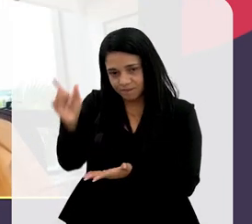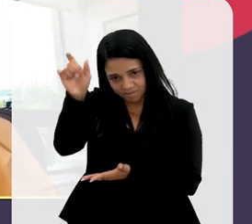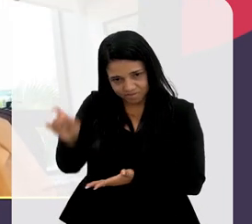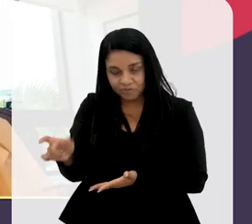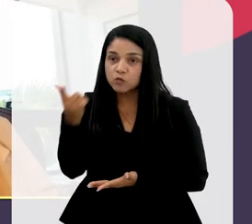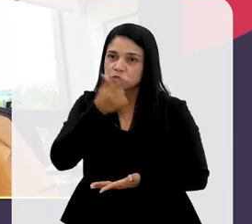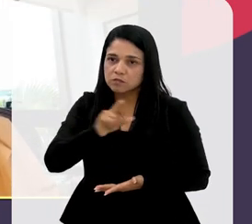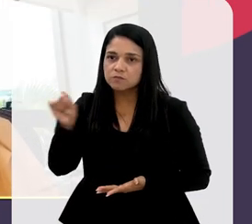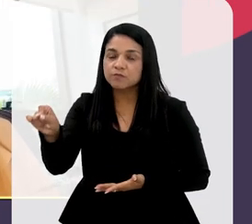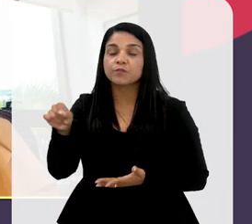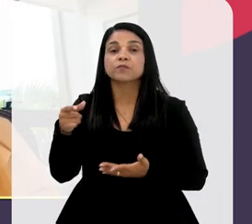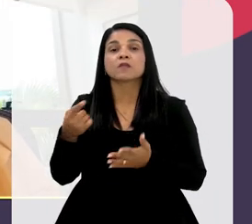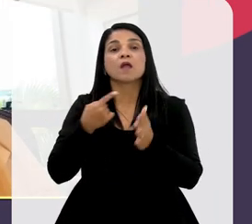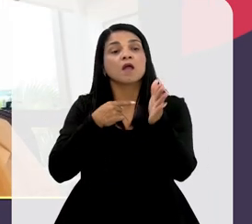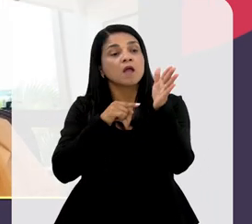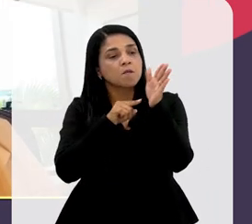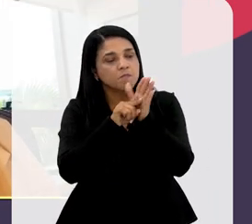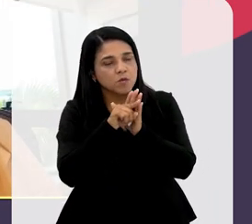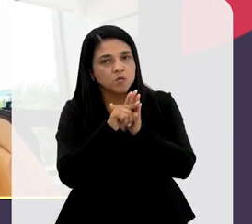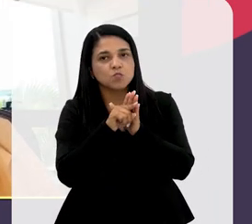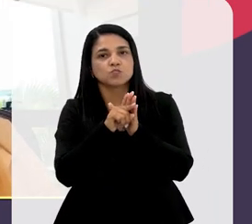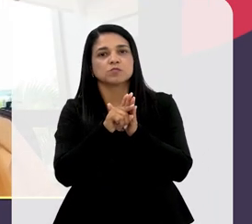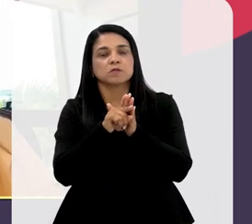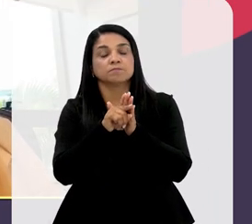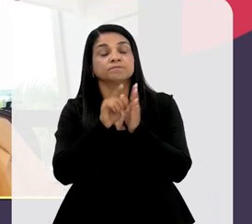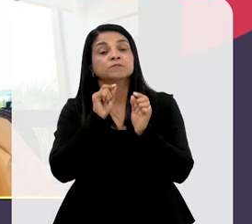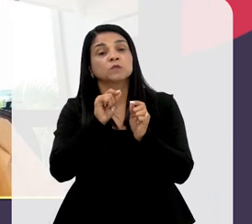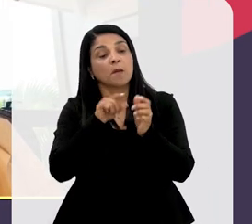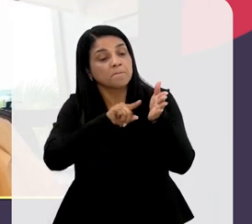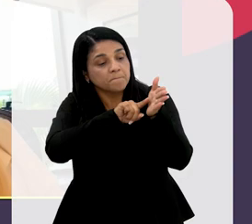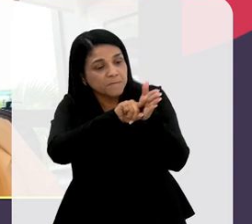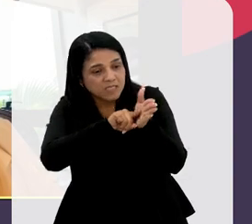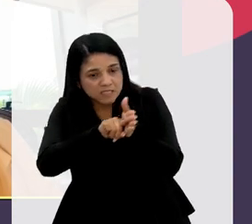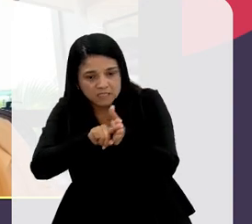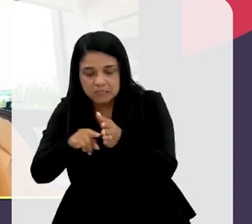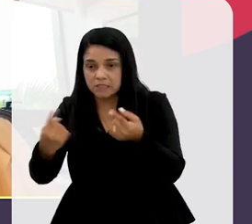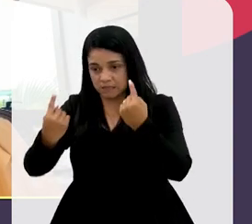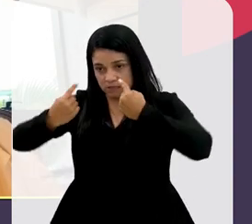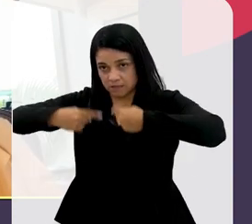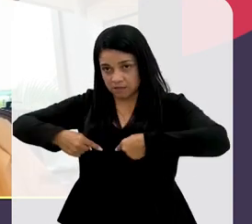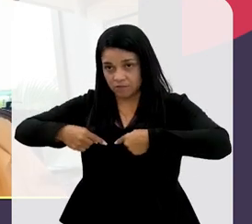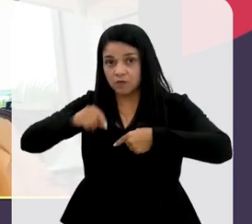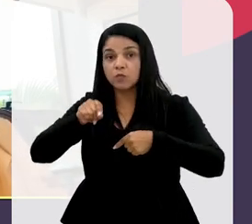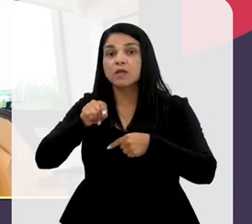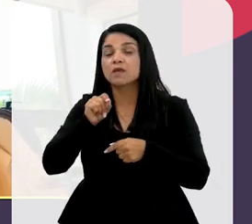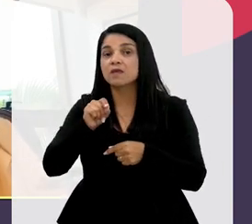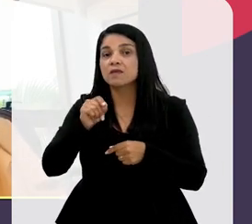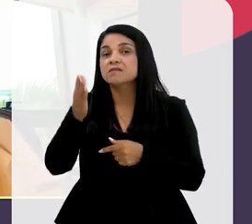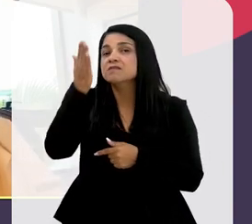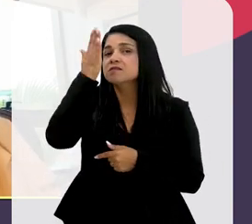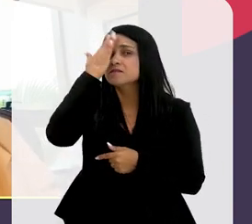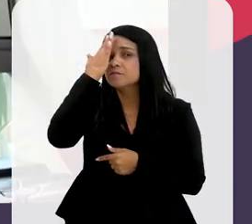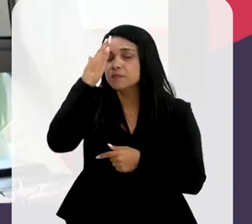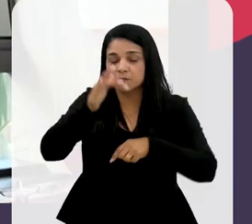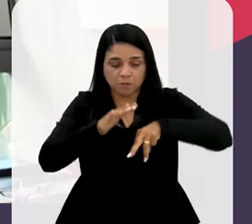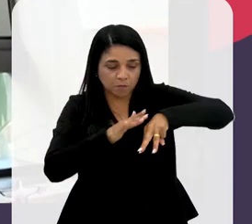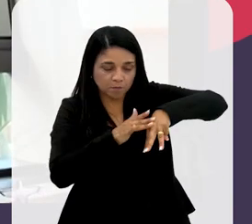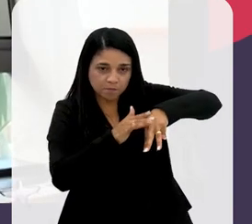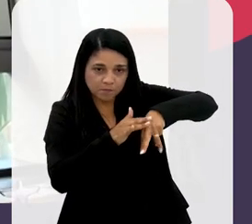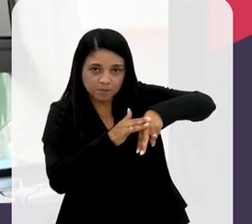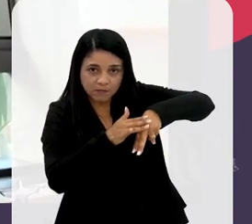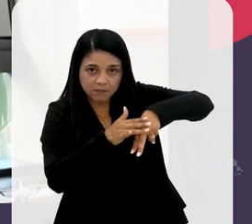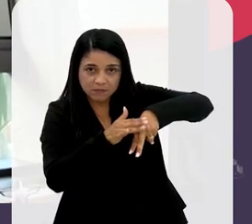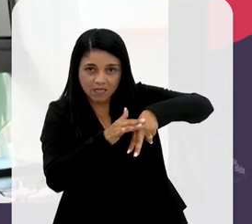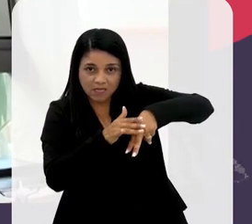sua pergunta inicial, esse foi o motivo da nossa pesquisa? Não, o desafio era saber por